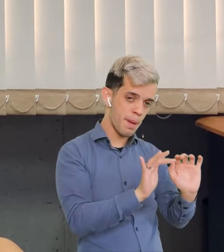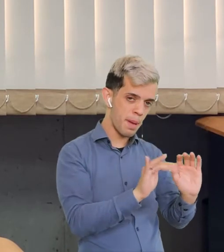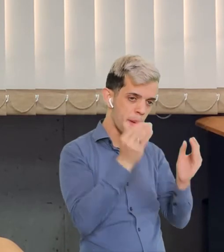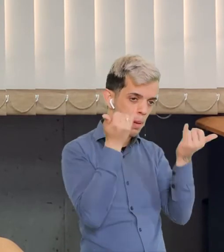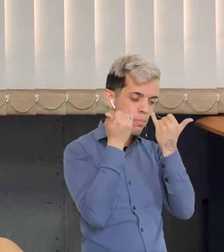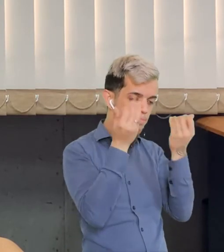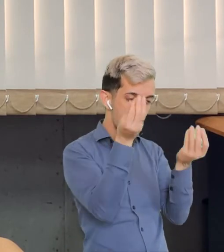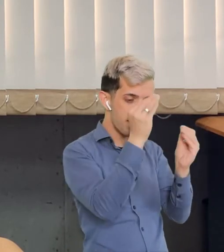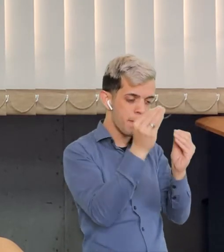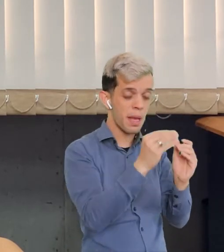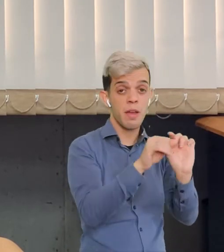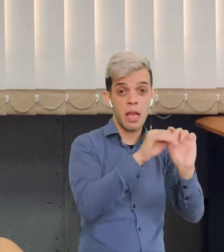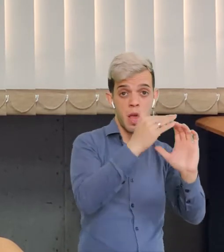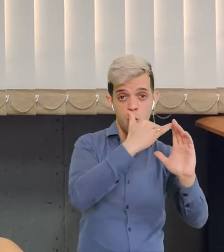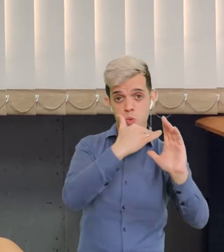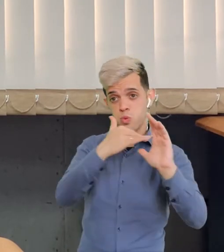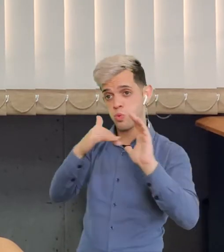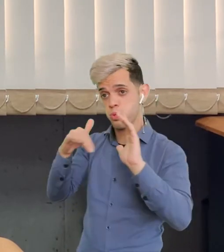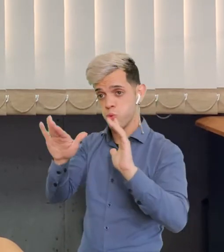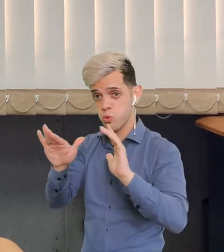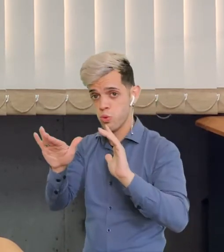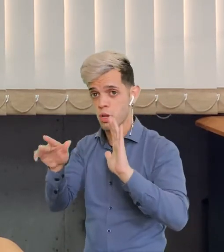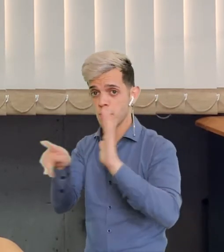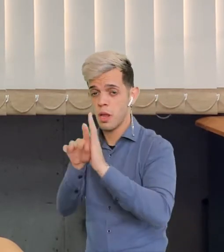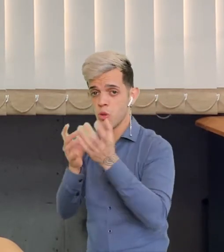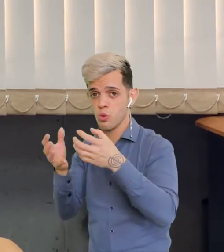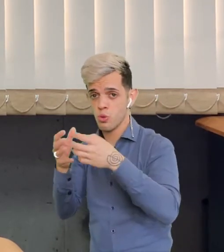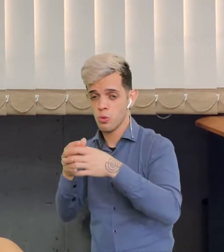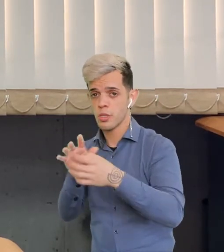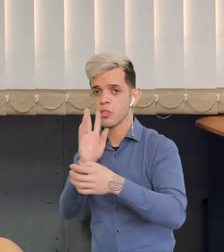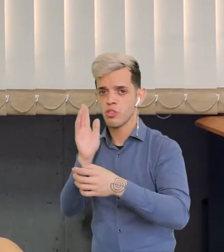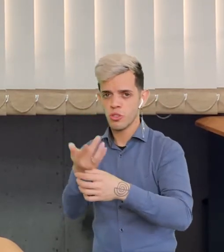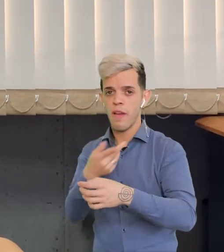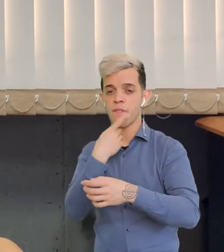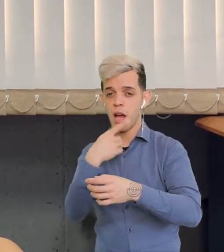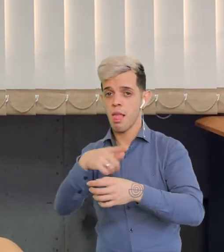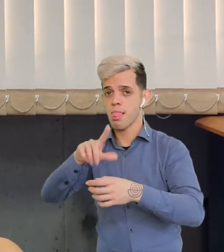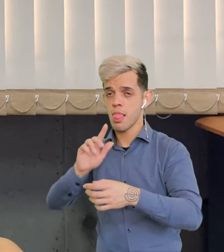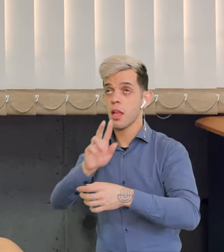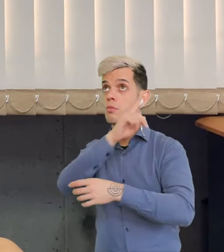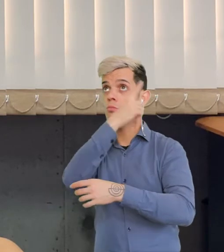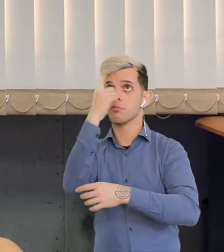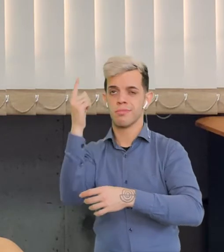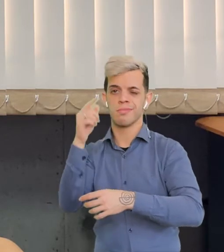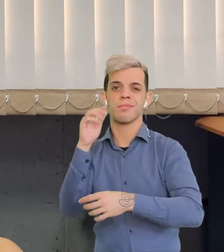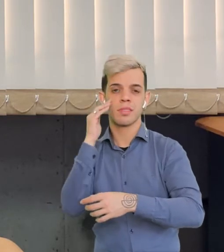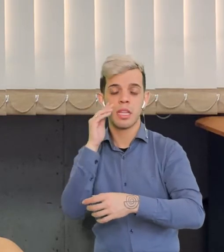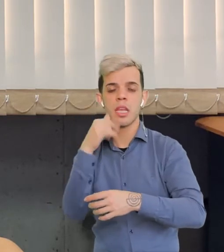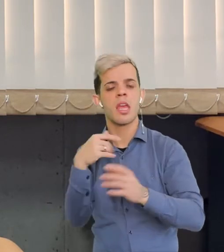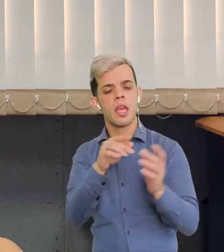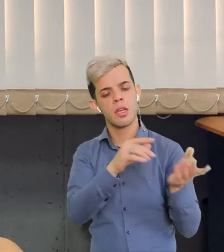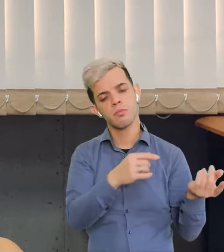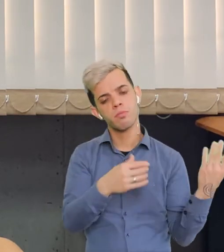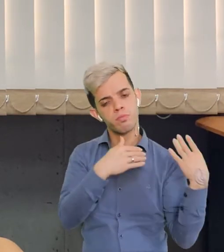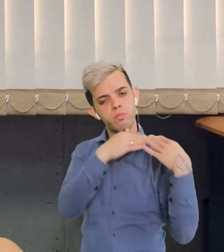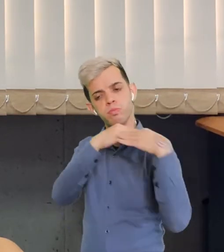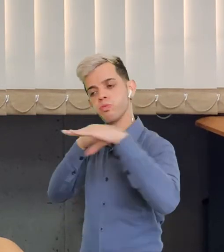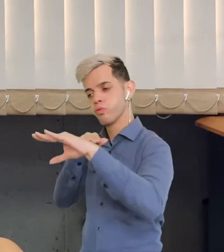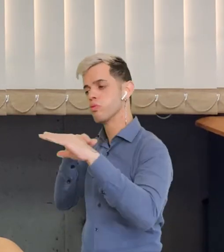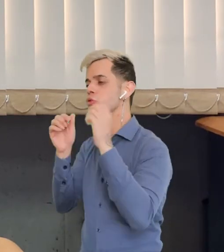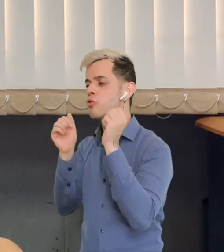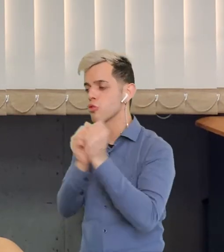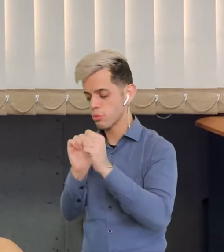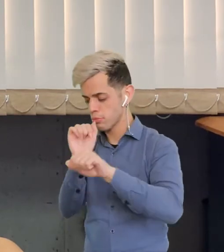e encaminhar por e-mail da equipe já informado anteriormente, e nós anexaremos essa documentação